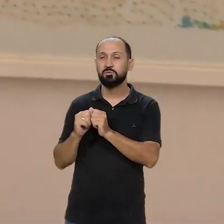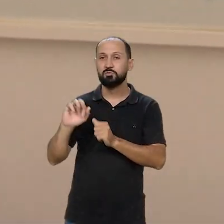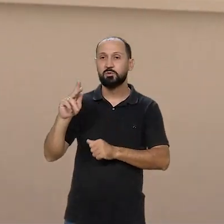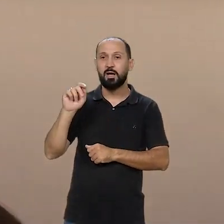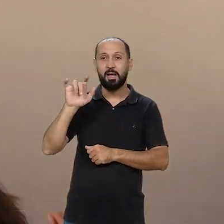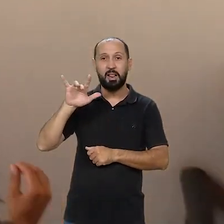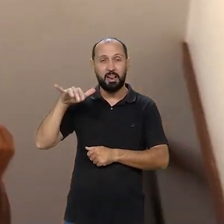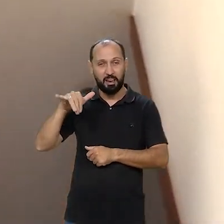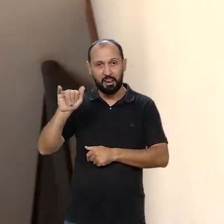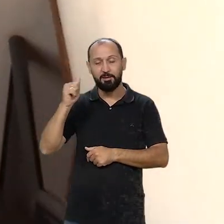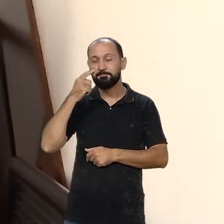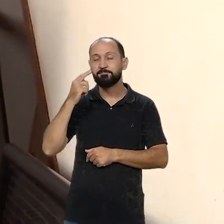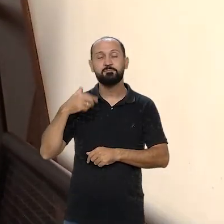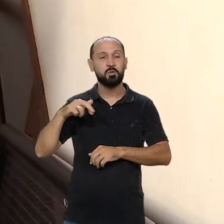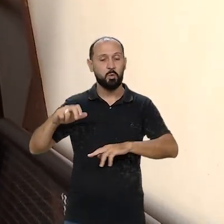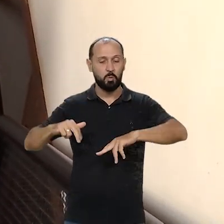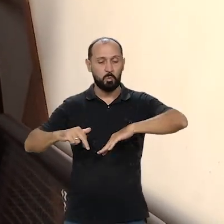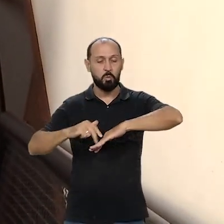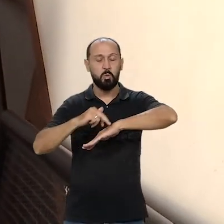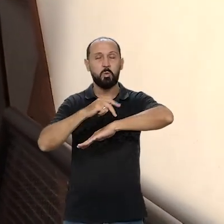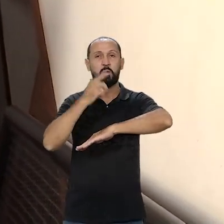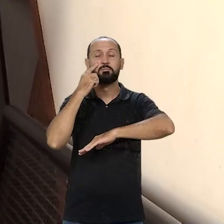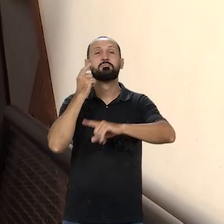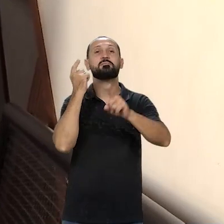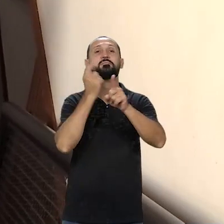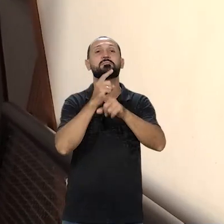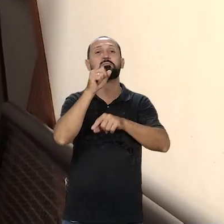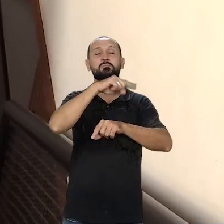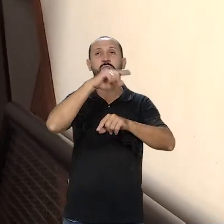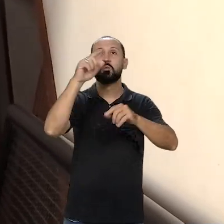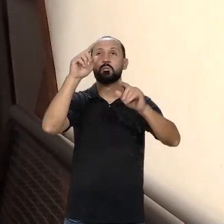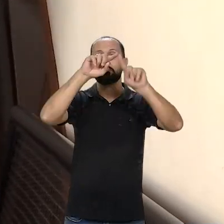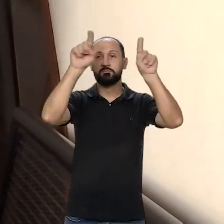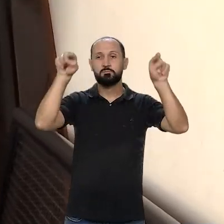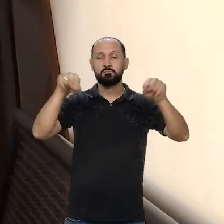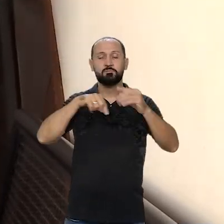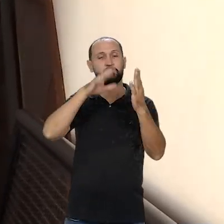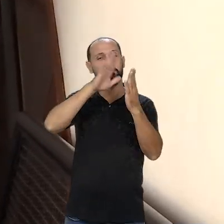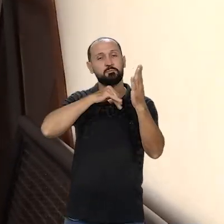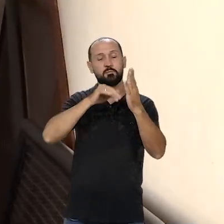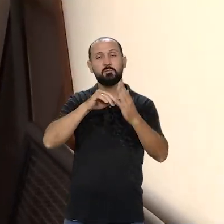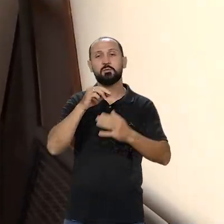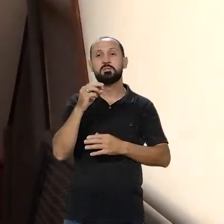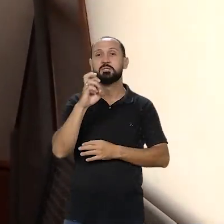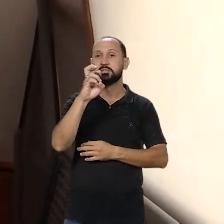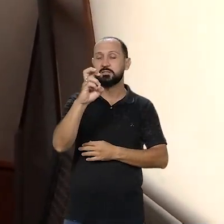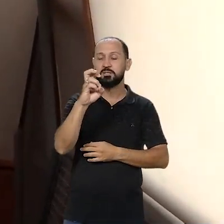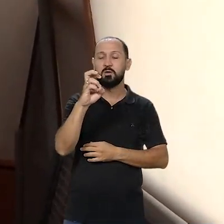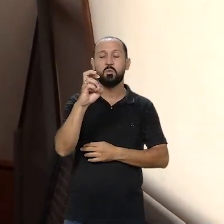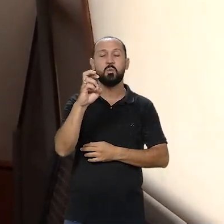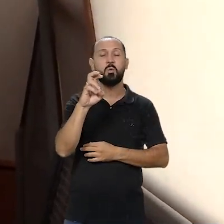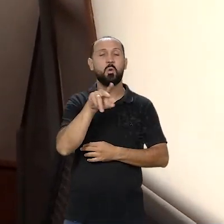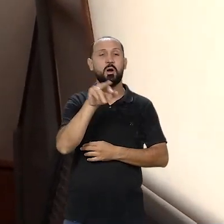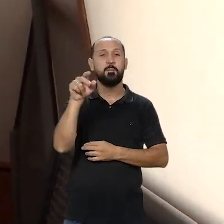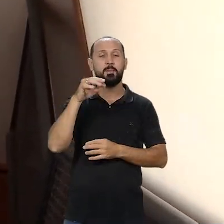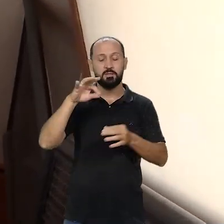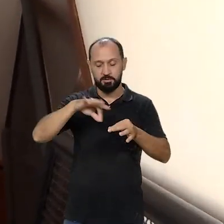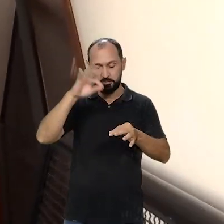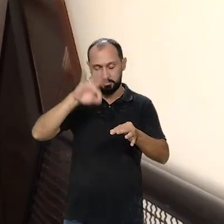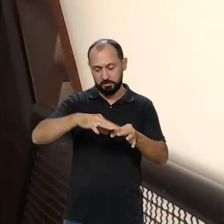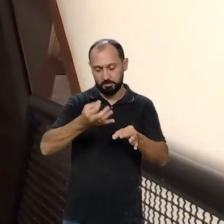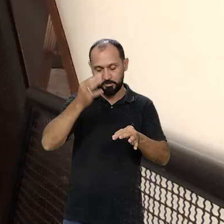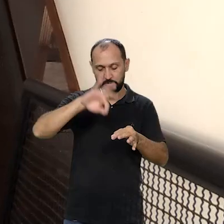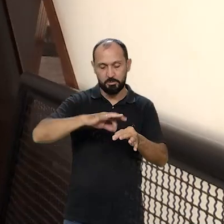Eu e Raila subimos as escadas da casa de Manuel e logo me deparo com um quadro feito por 5 irmãs bordadeiras